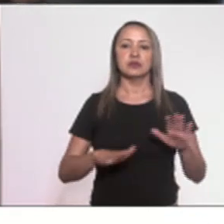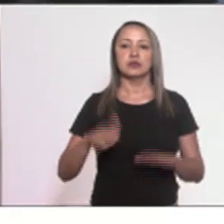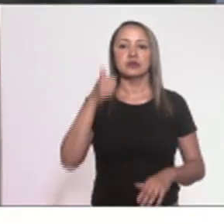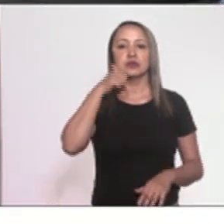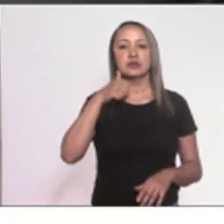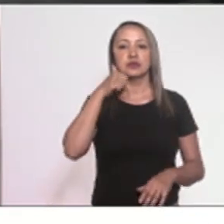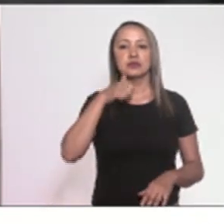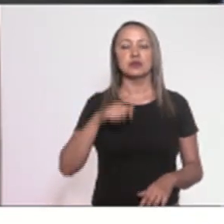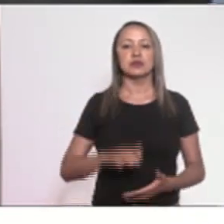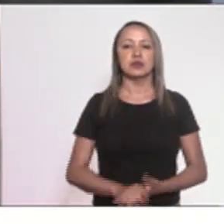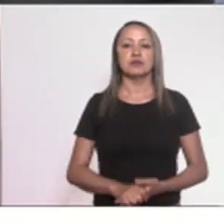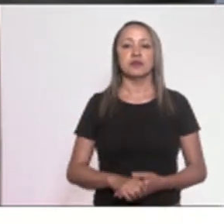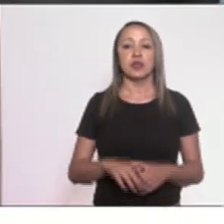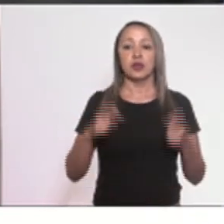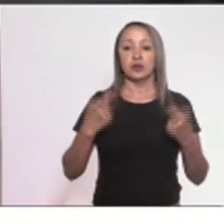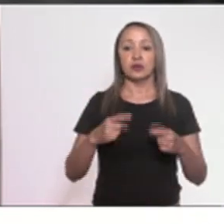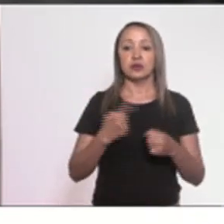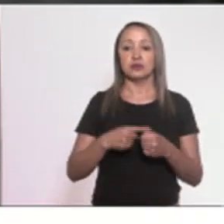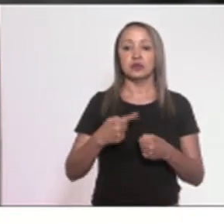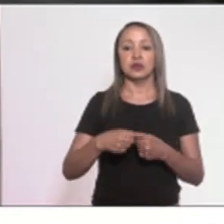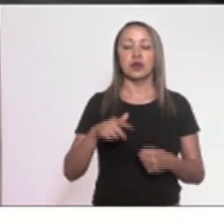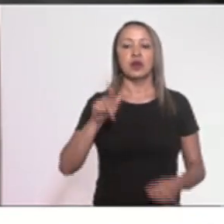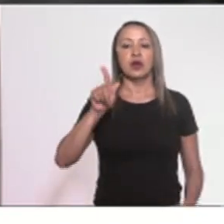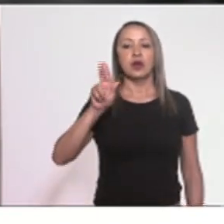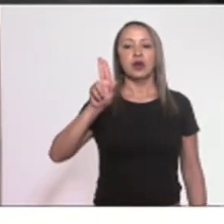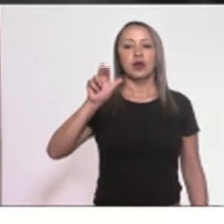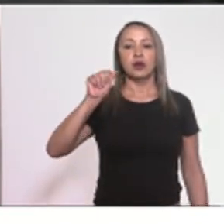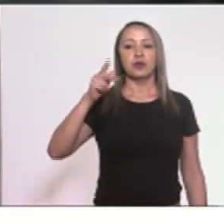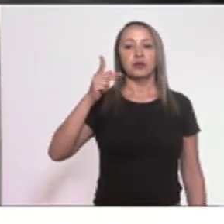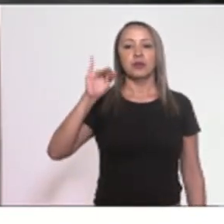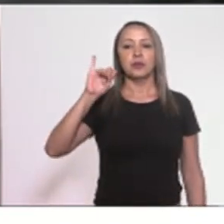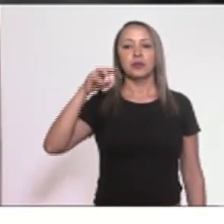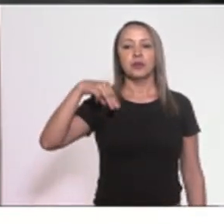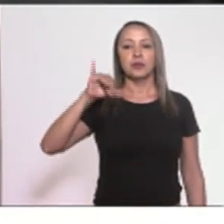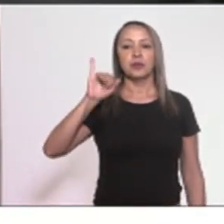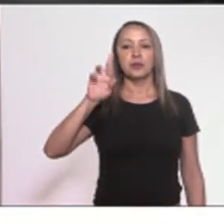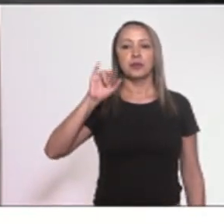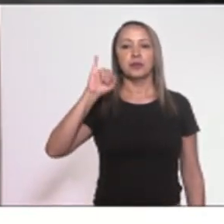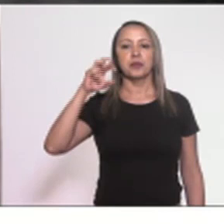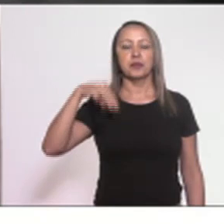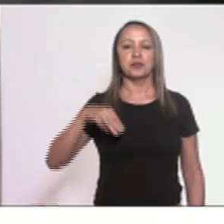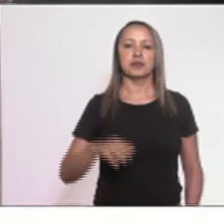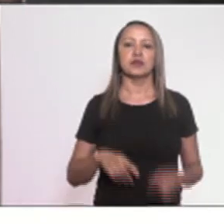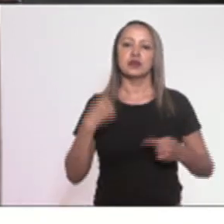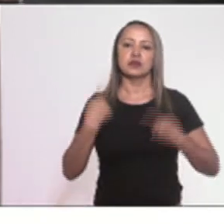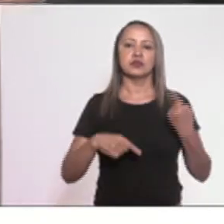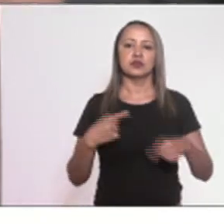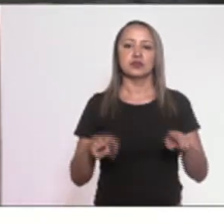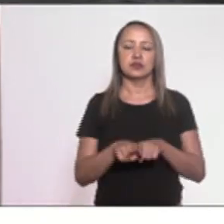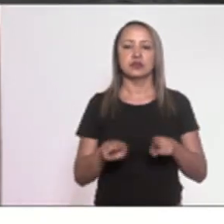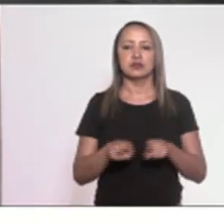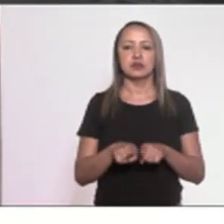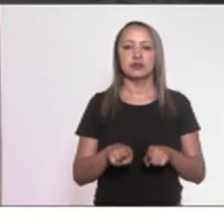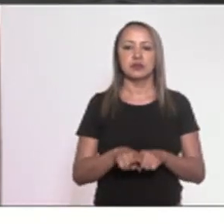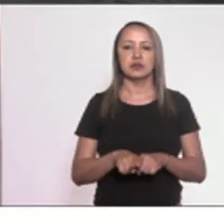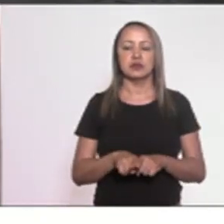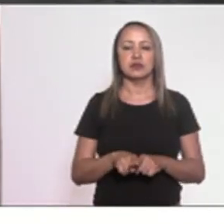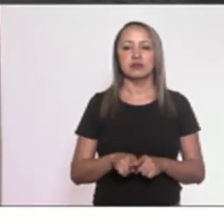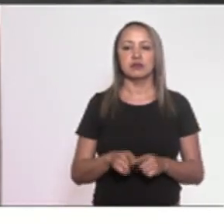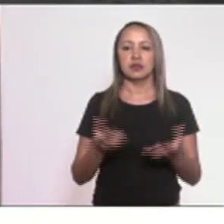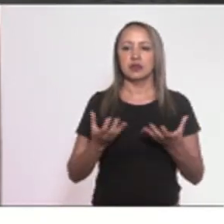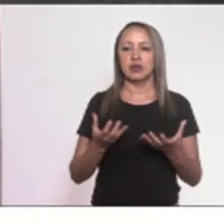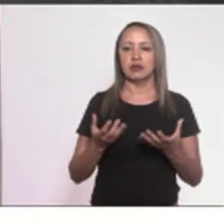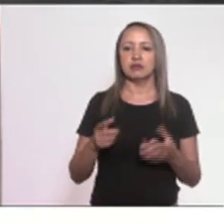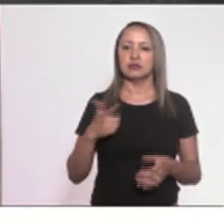de Guapimirim. Parecer da comissão de indicação legislativa favorável, relator deputado Felipe Pobel. Em discussão, não havendo que queira discutir, encerrada a discussão,